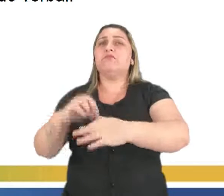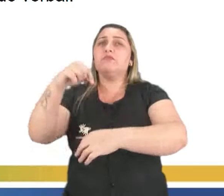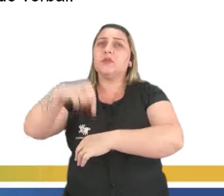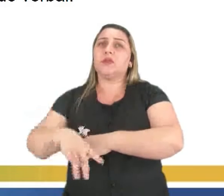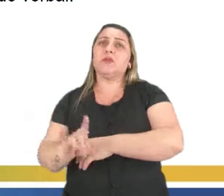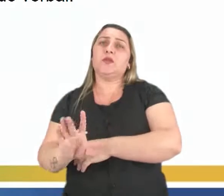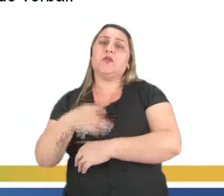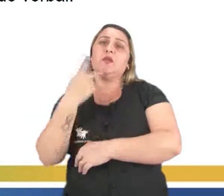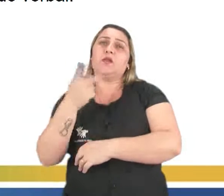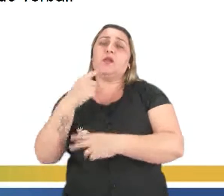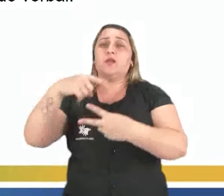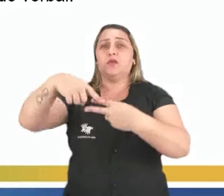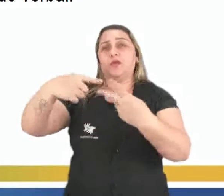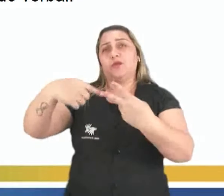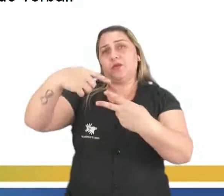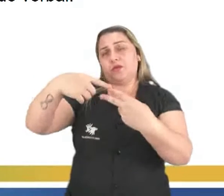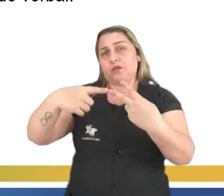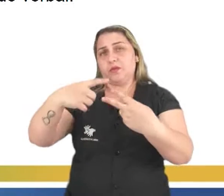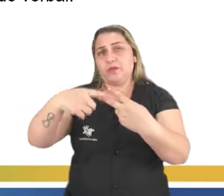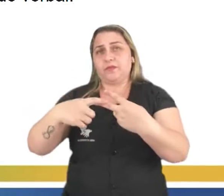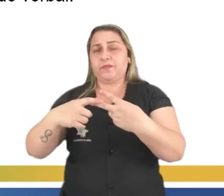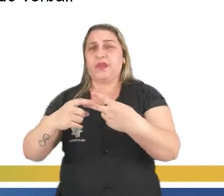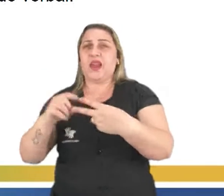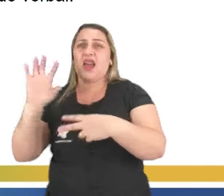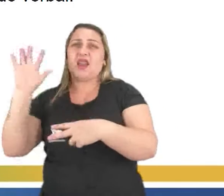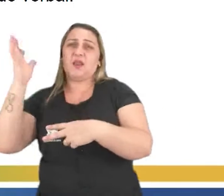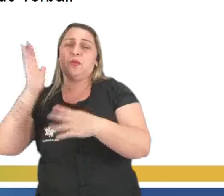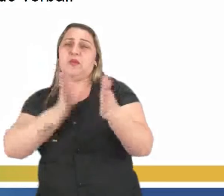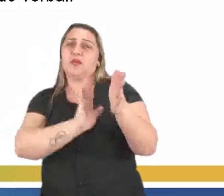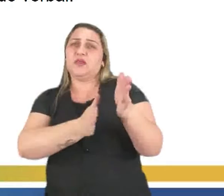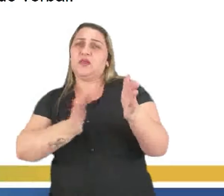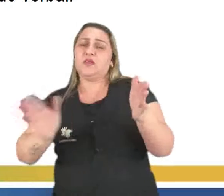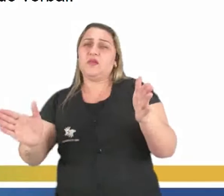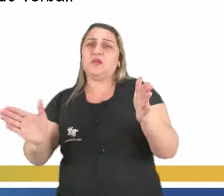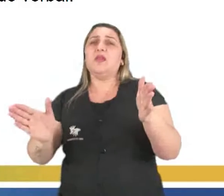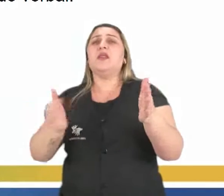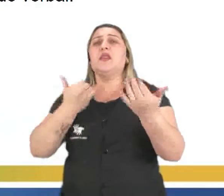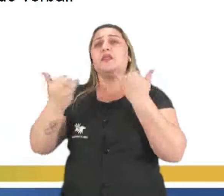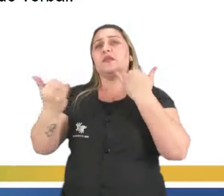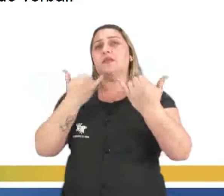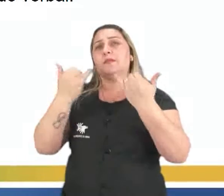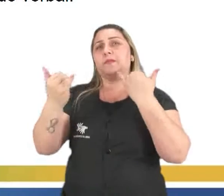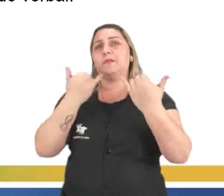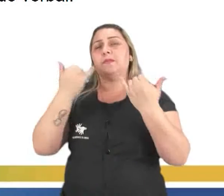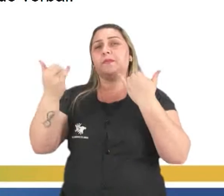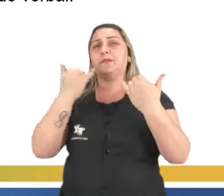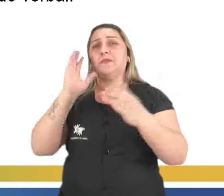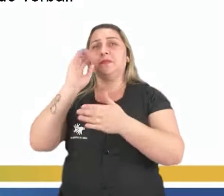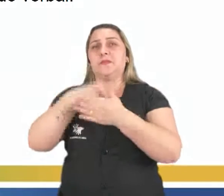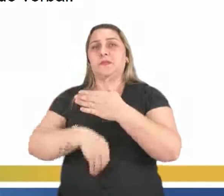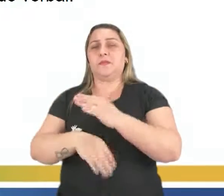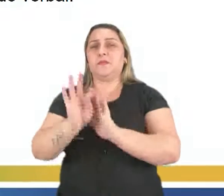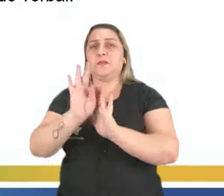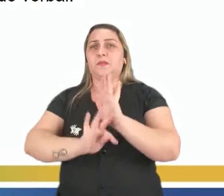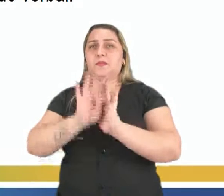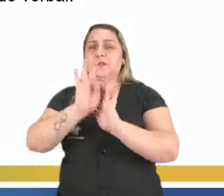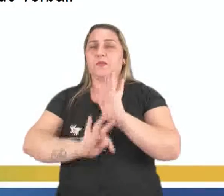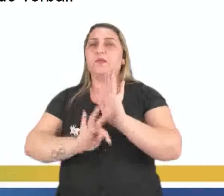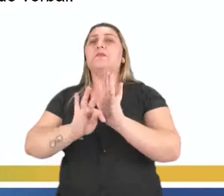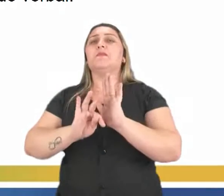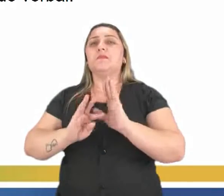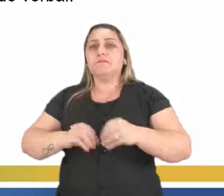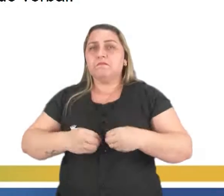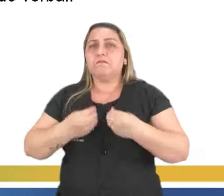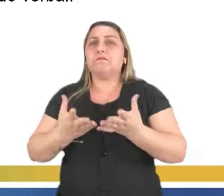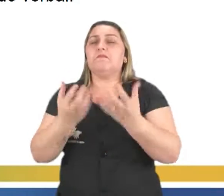só falar dos dois, A temporal seria a sequência mesmo das informações dentro do teu texto, quando você vai dando, que a